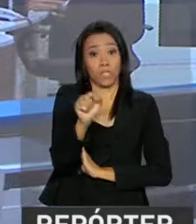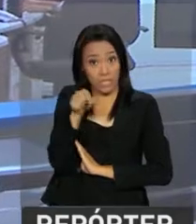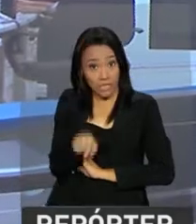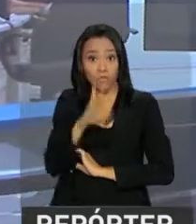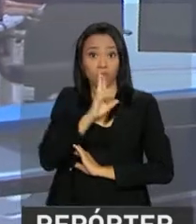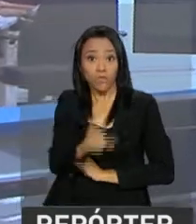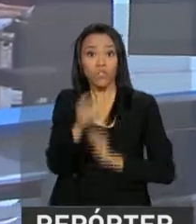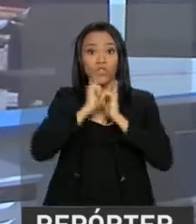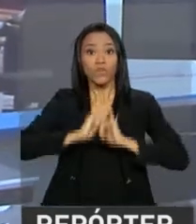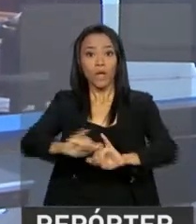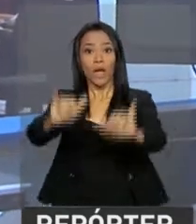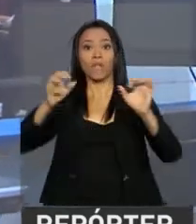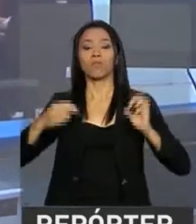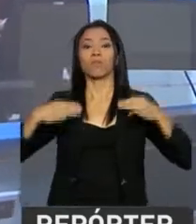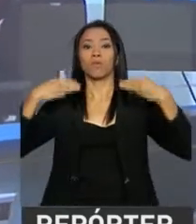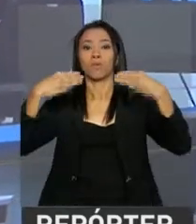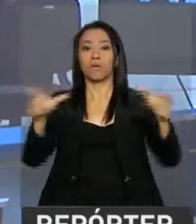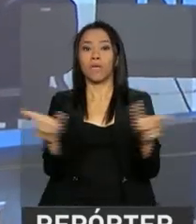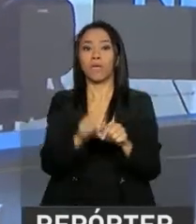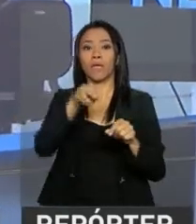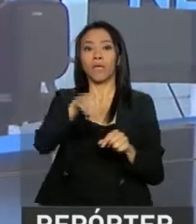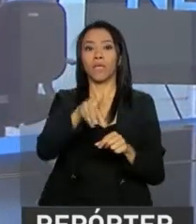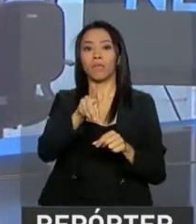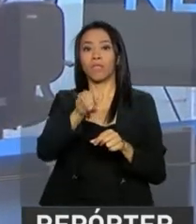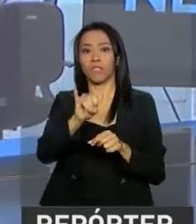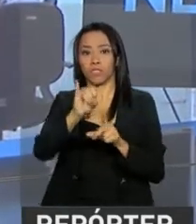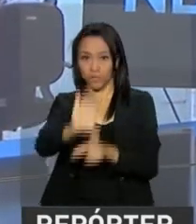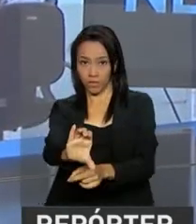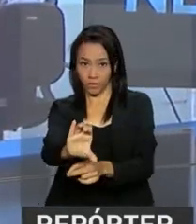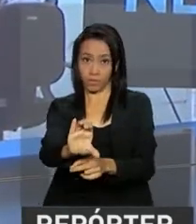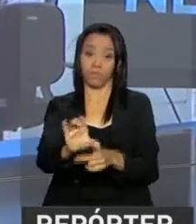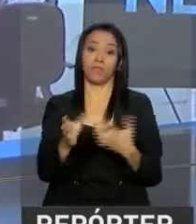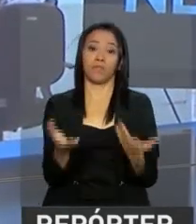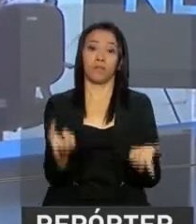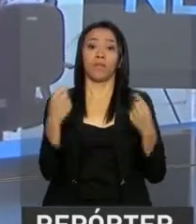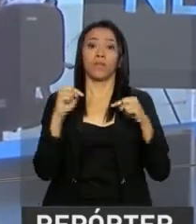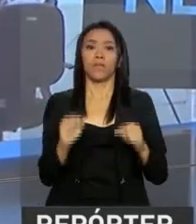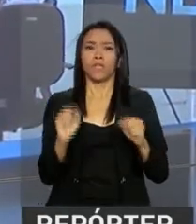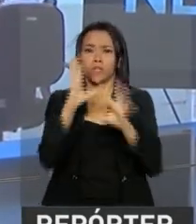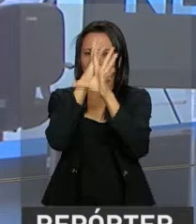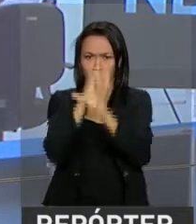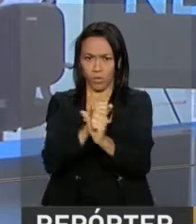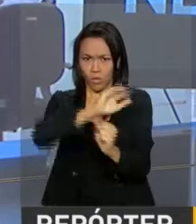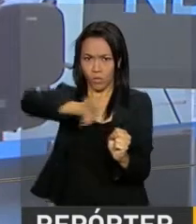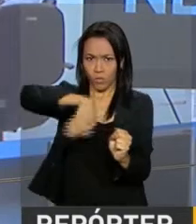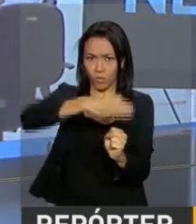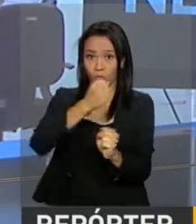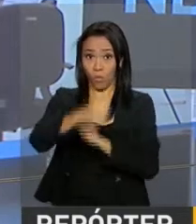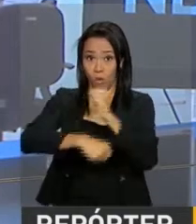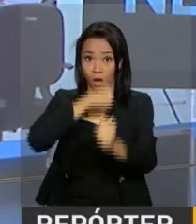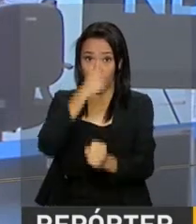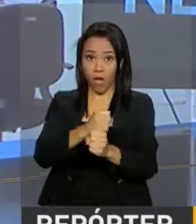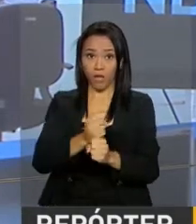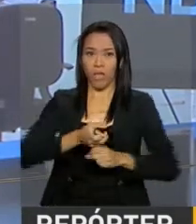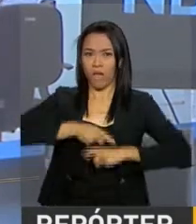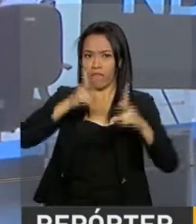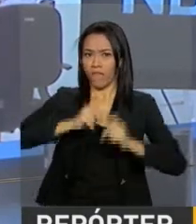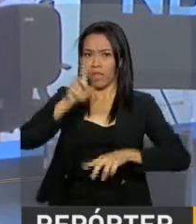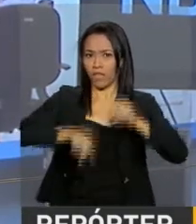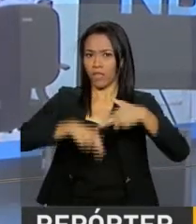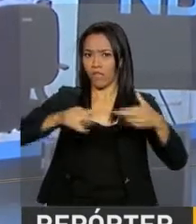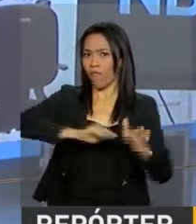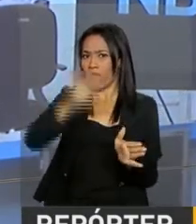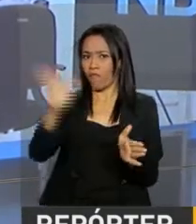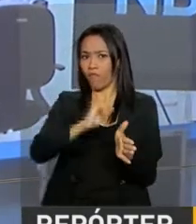pelo ministério da indústria e comércio exterior e serviços no acumulado do ano as exportações somam mais de